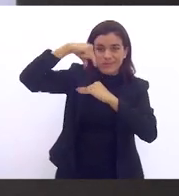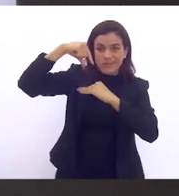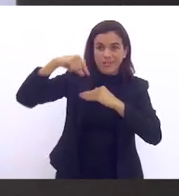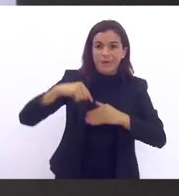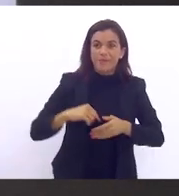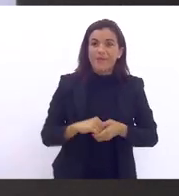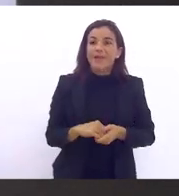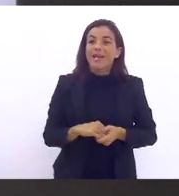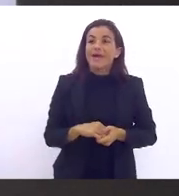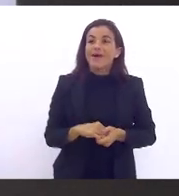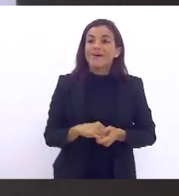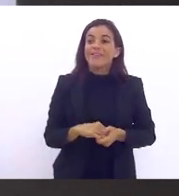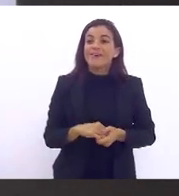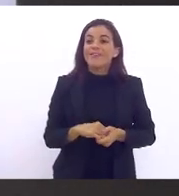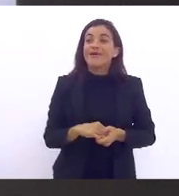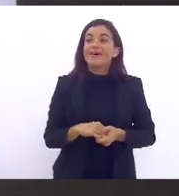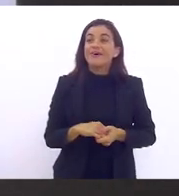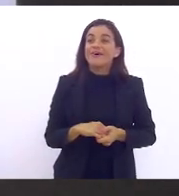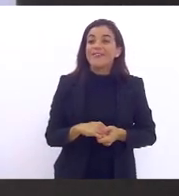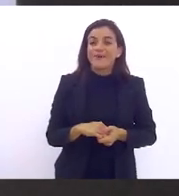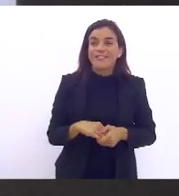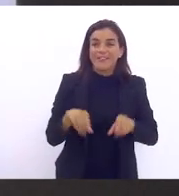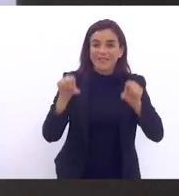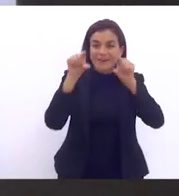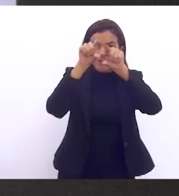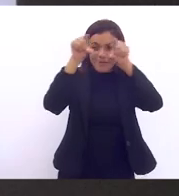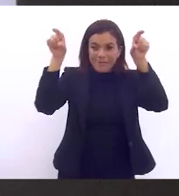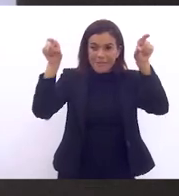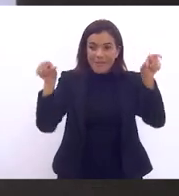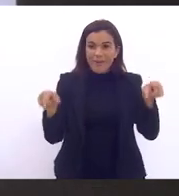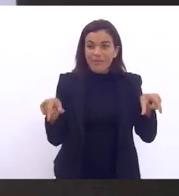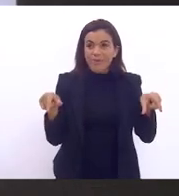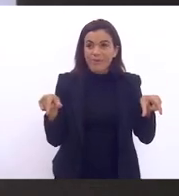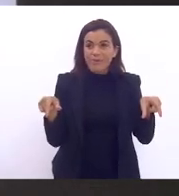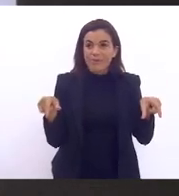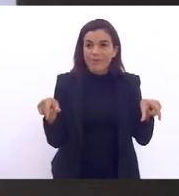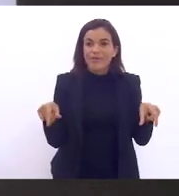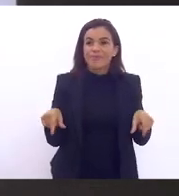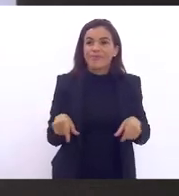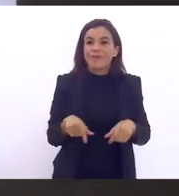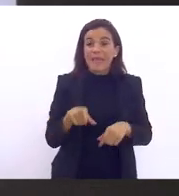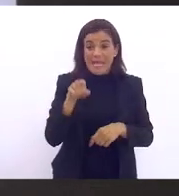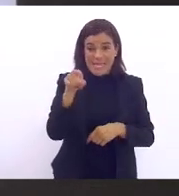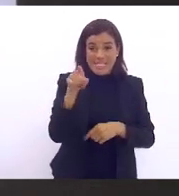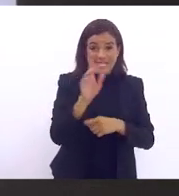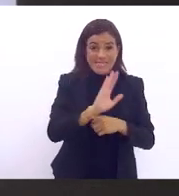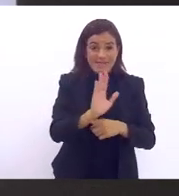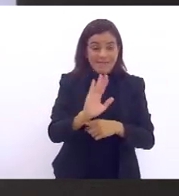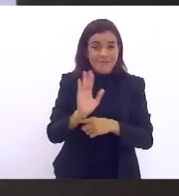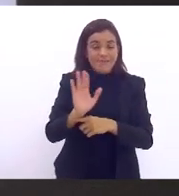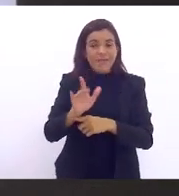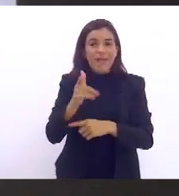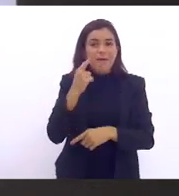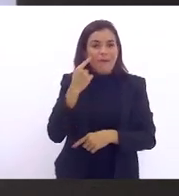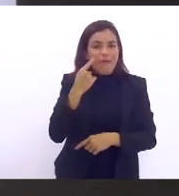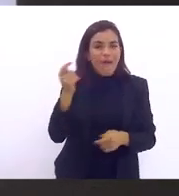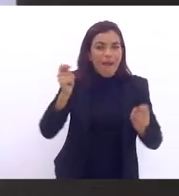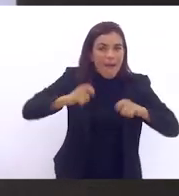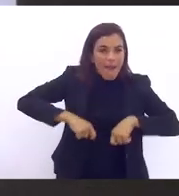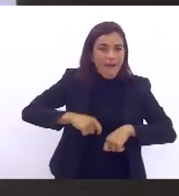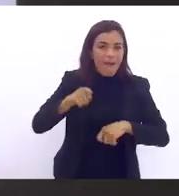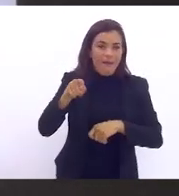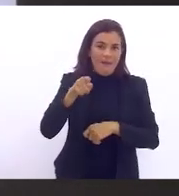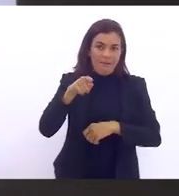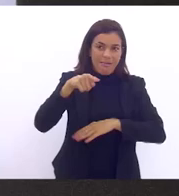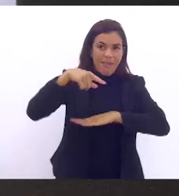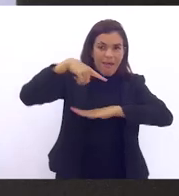detecção aqui o conceito né Eh salas técnicas Esse vídeo é só para ilustrar a capacidade que o sistema tem